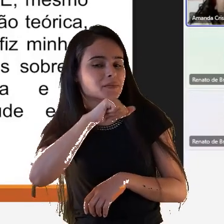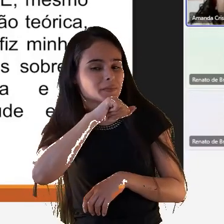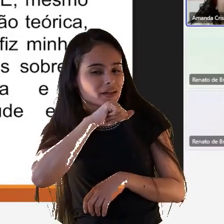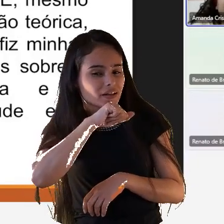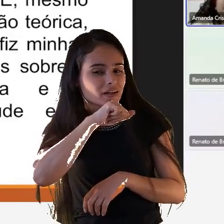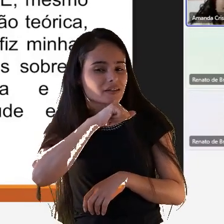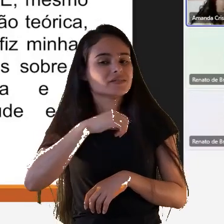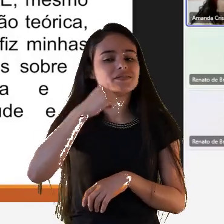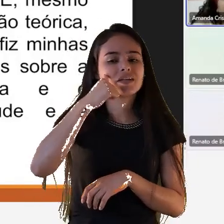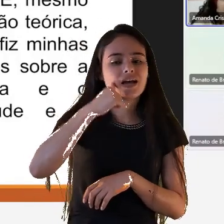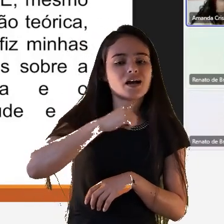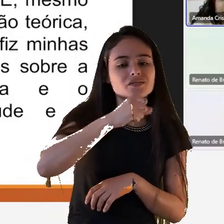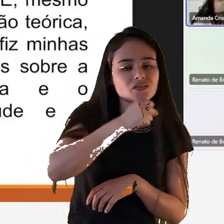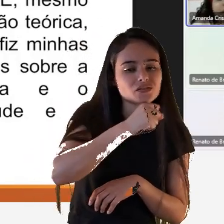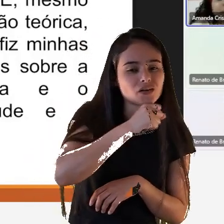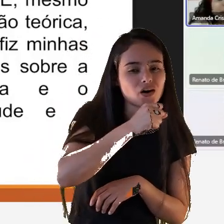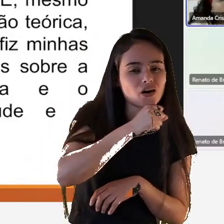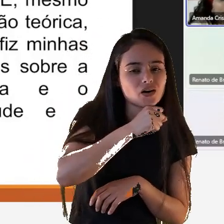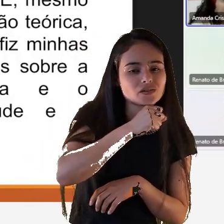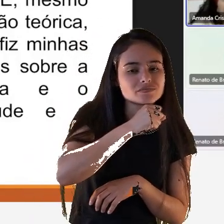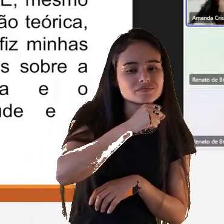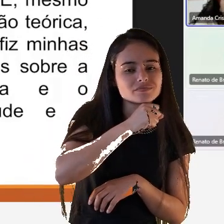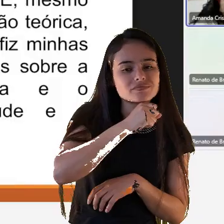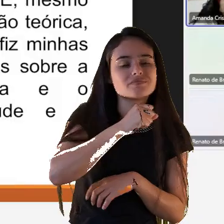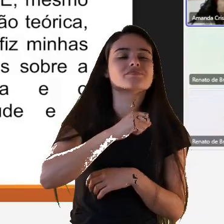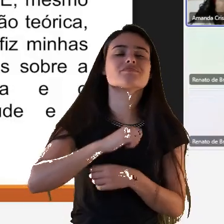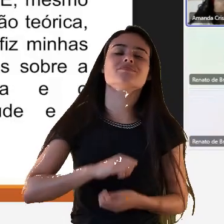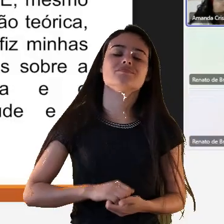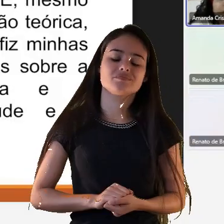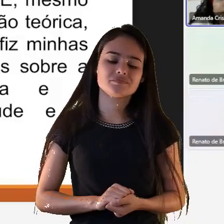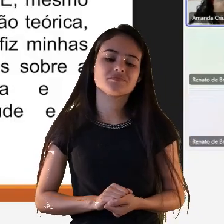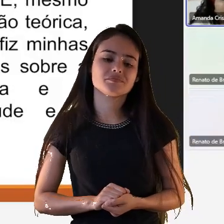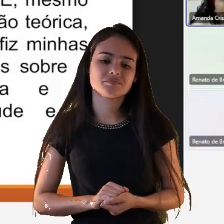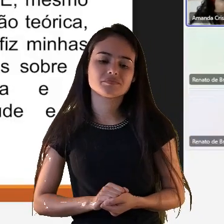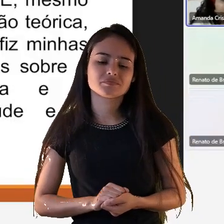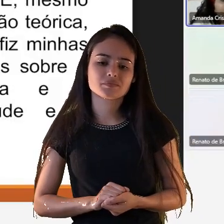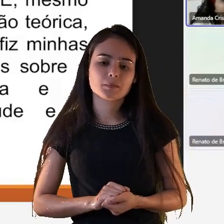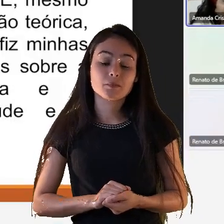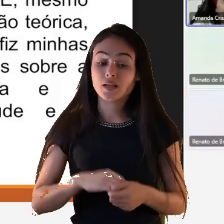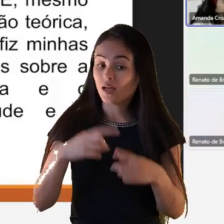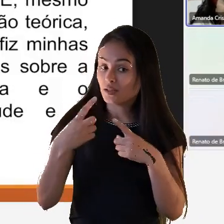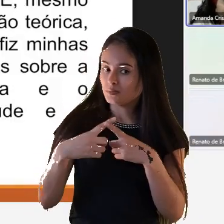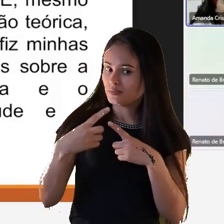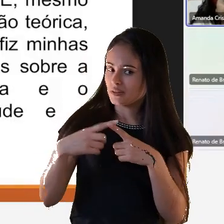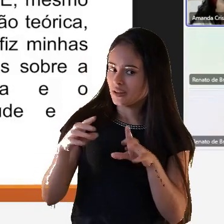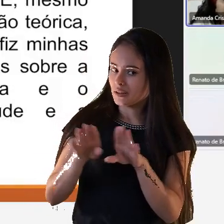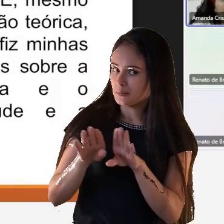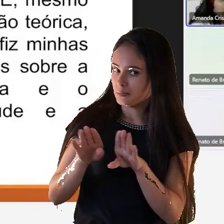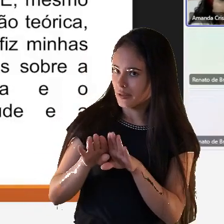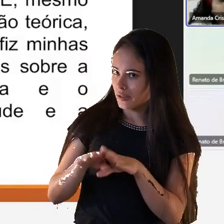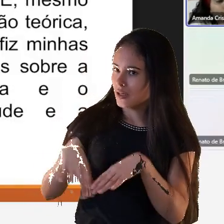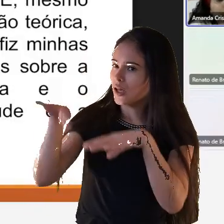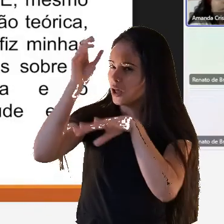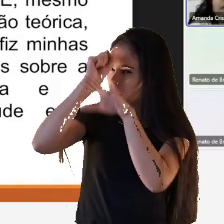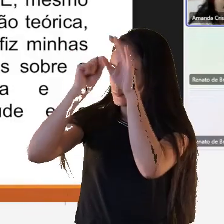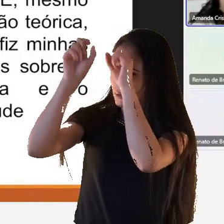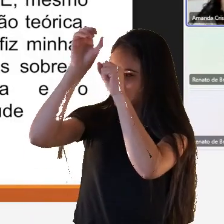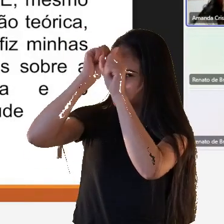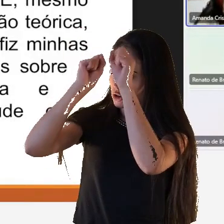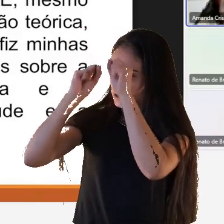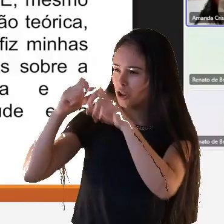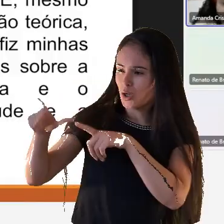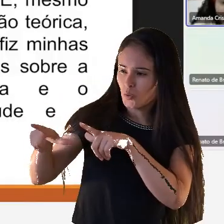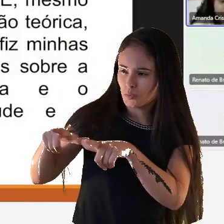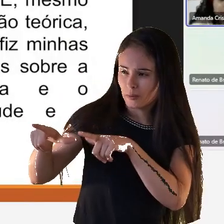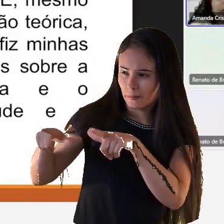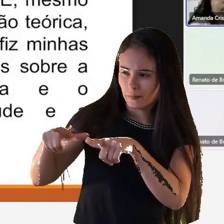que me ensinaram, por exemplo, eu fui aprender sobre a desigualdade de trabalho entre mulheres negras